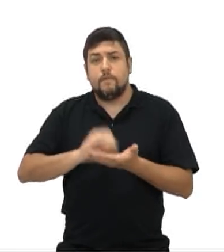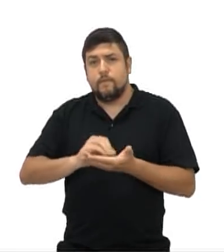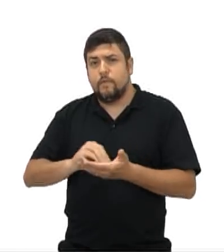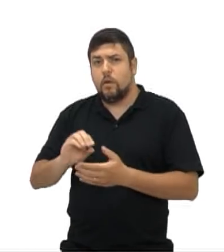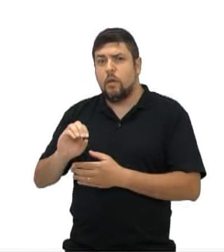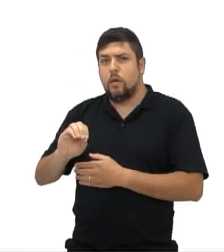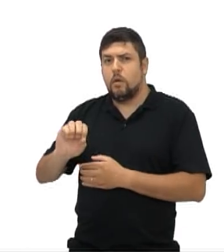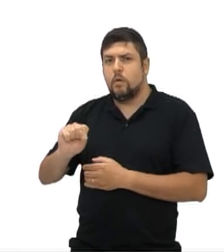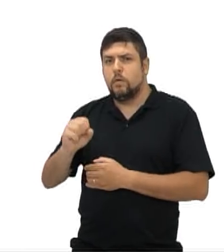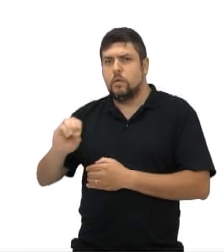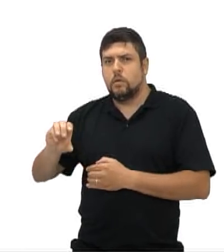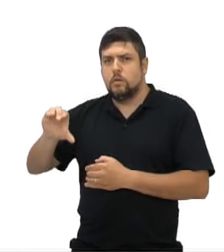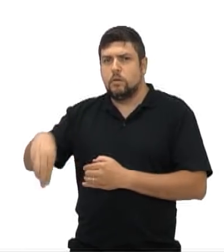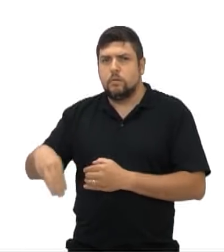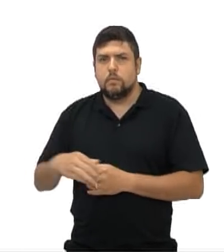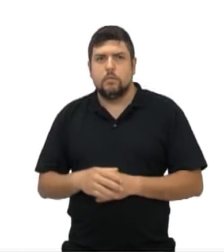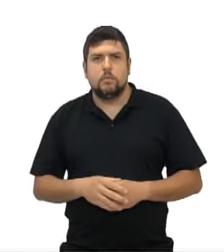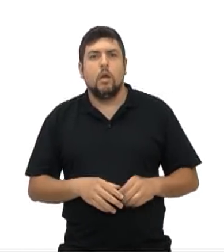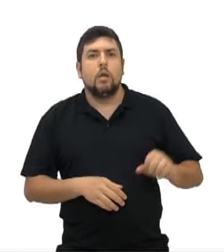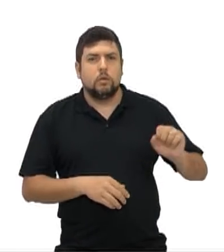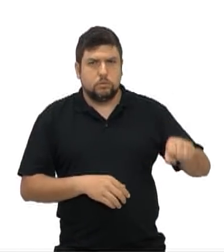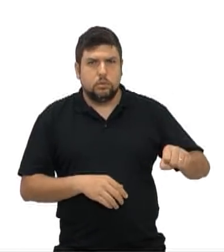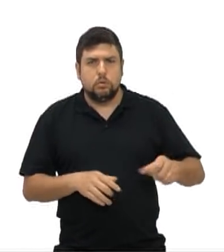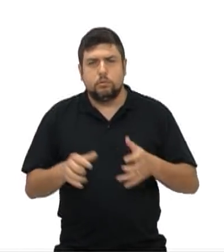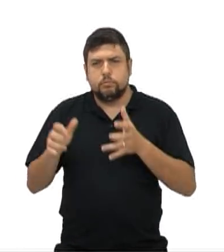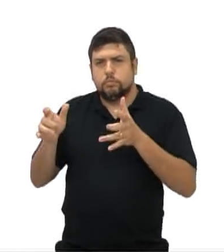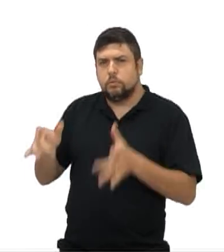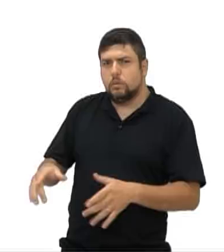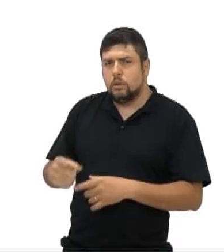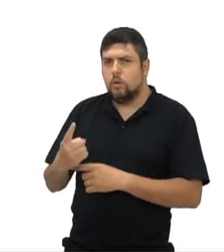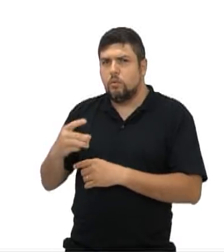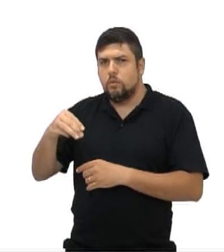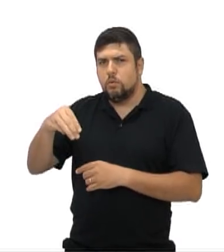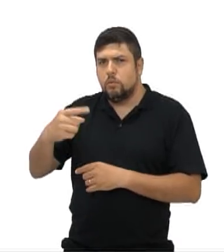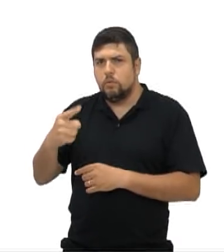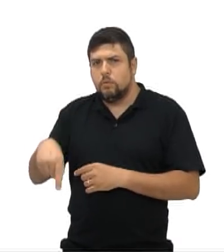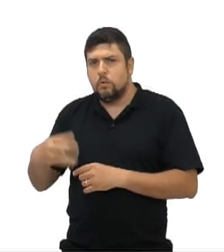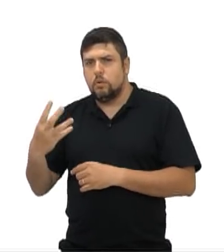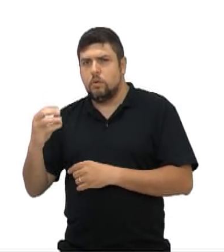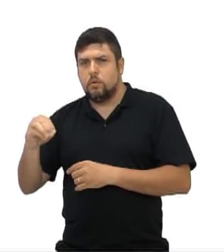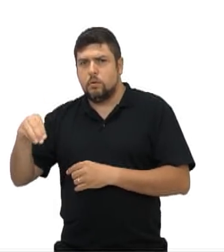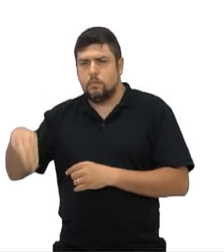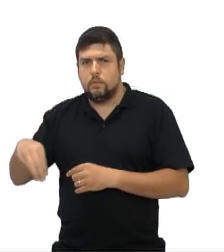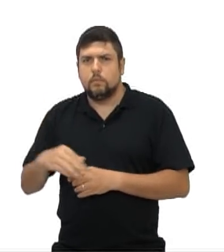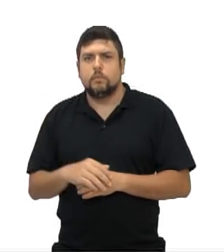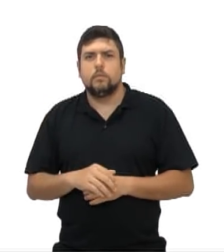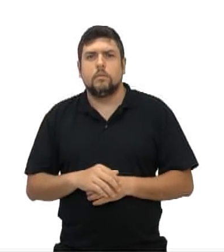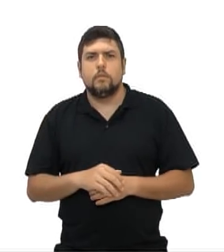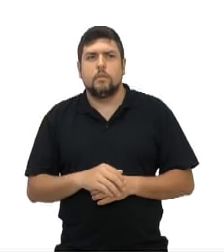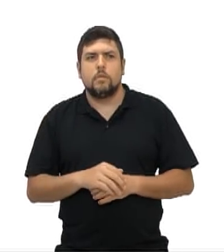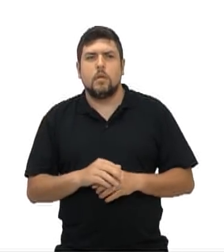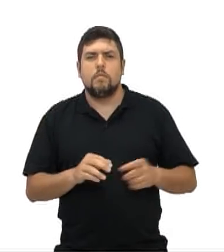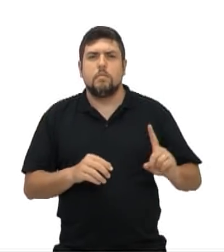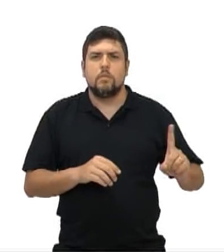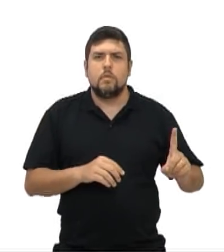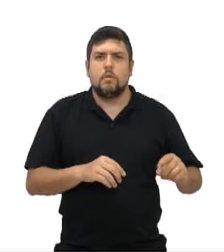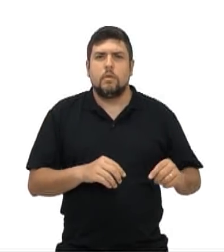centímetros. Sim, e ainda sobra 1,40 centímetros. Não, e ainda falta 1,40